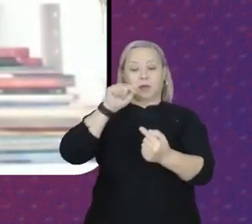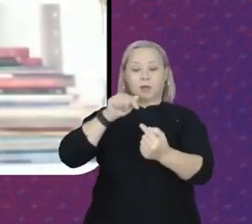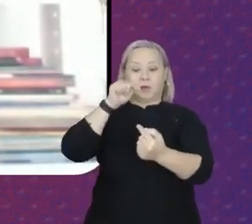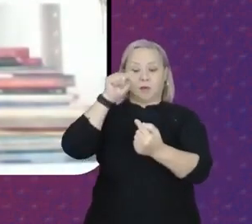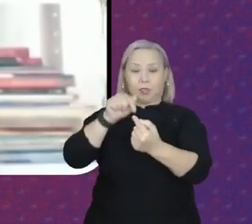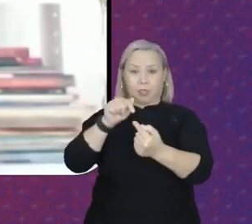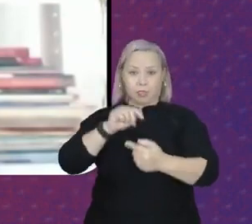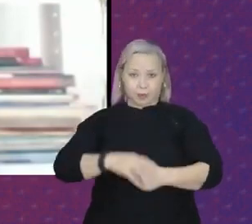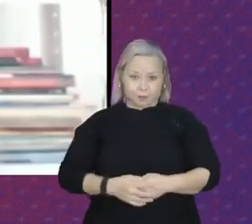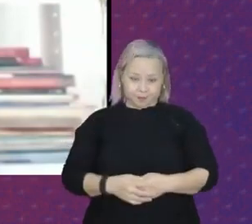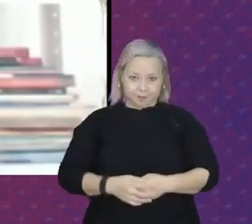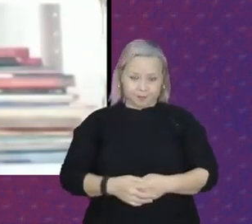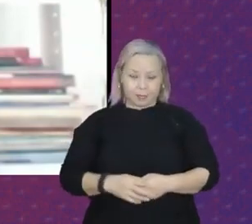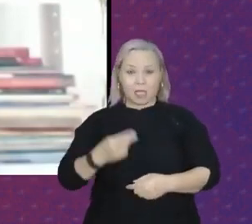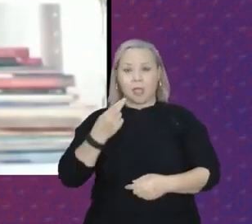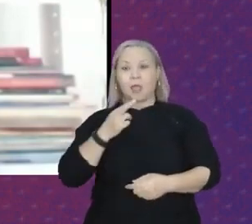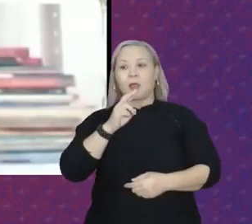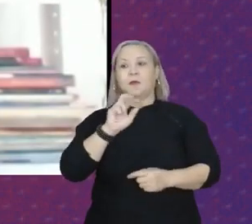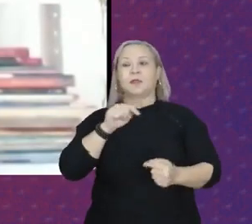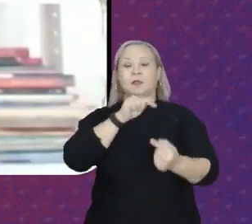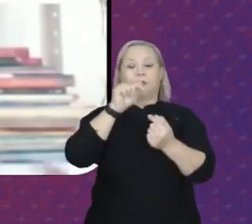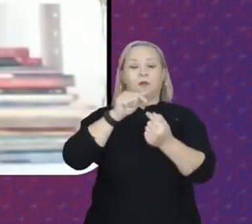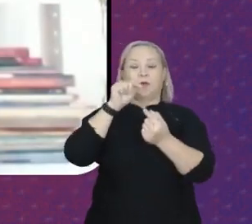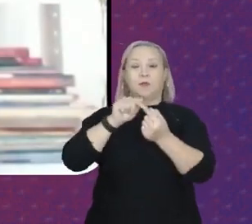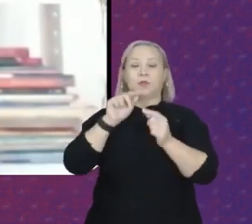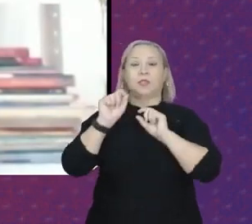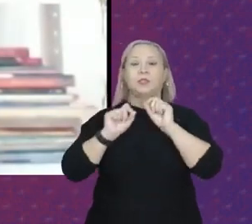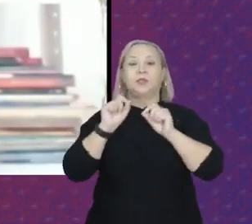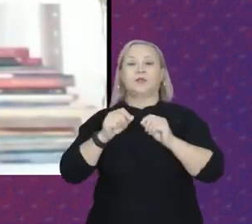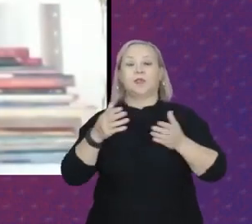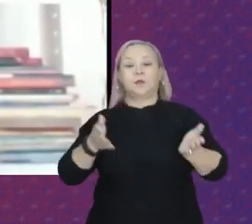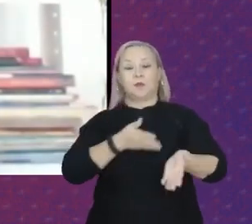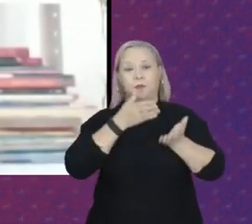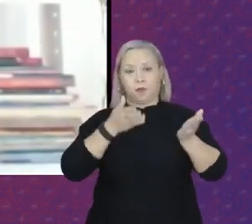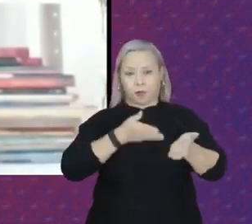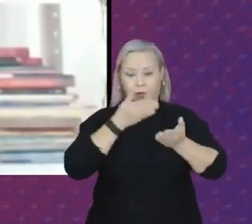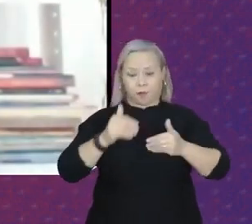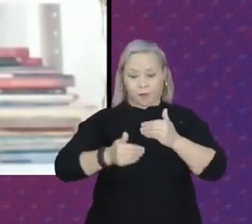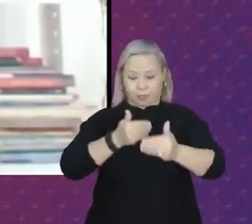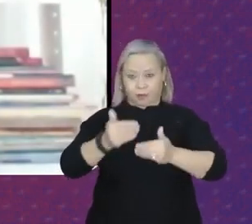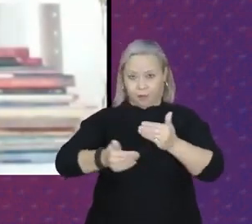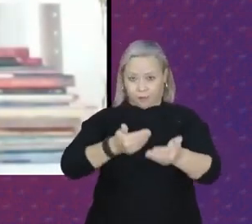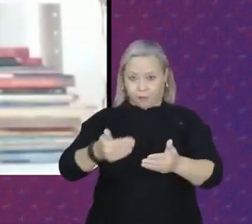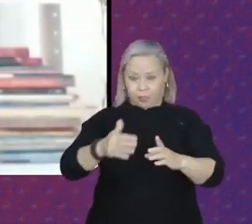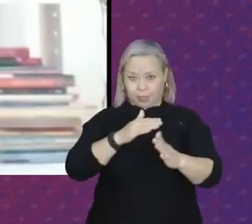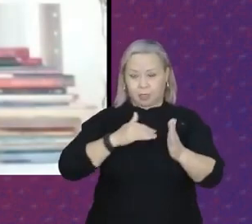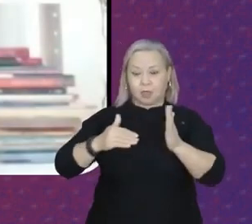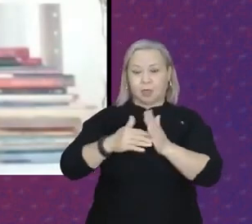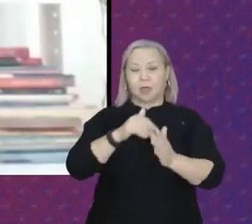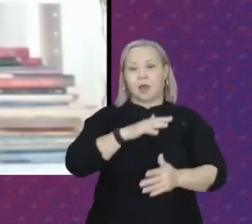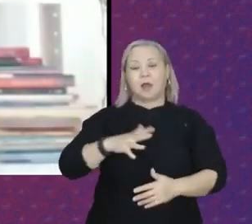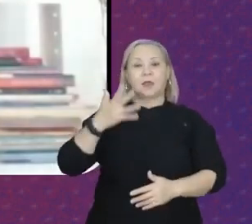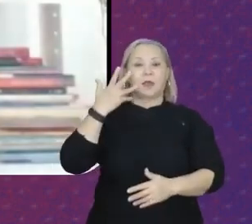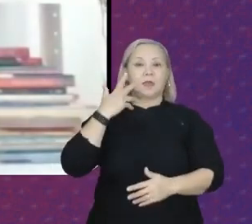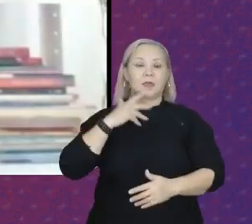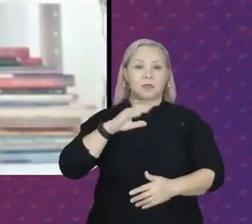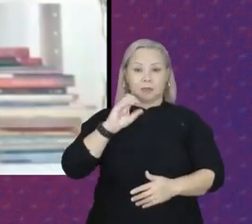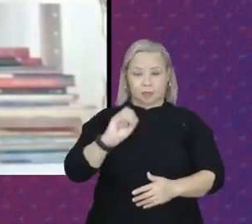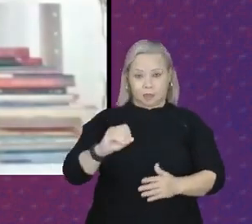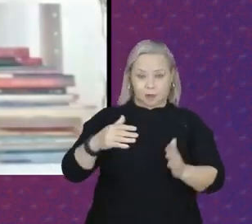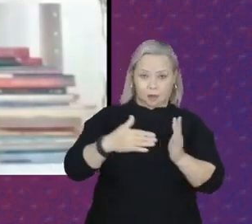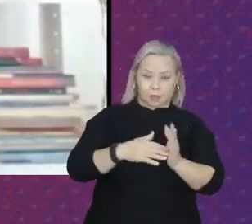qualidade. Para responder o objetivo de promover o desenvolvimento integral da criança de 0 a 6